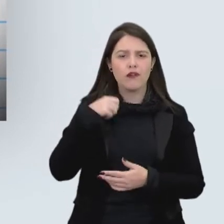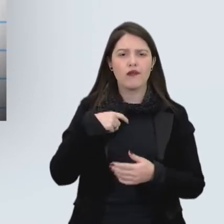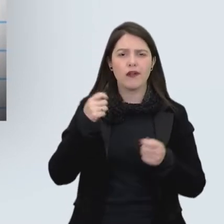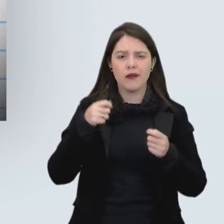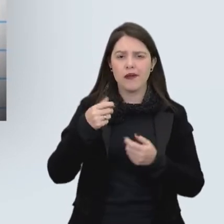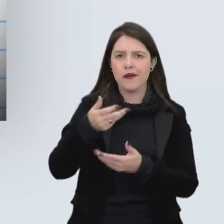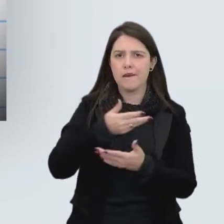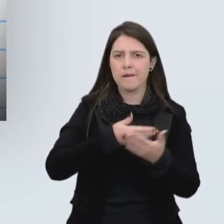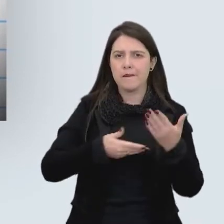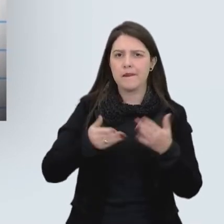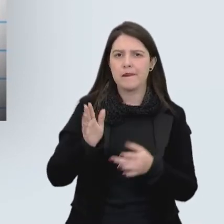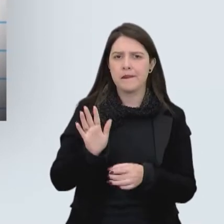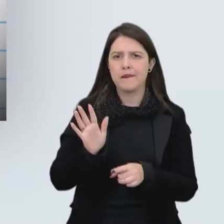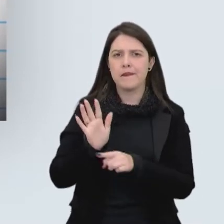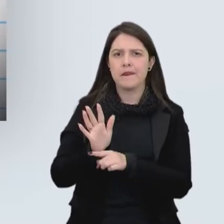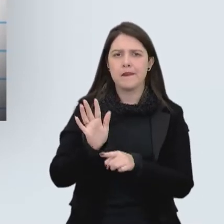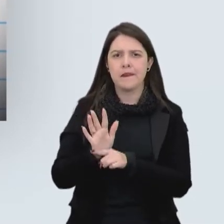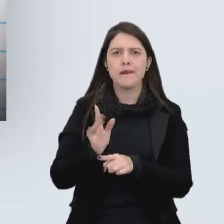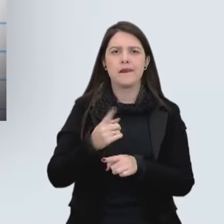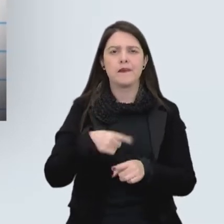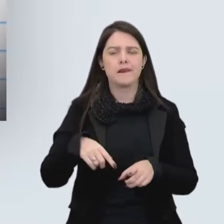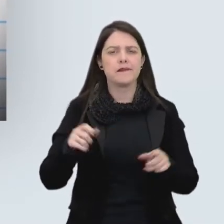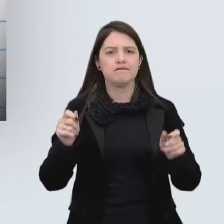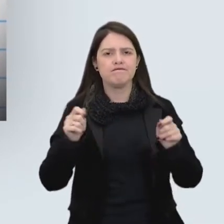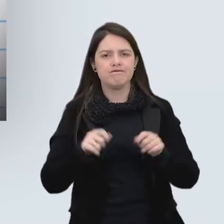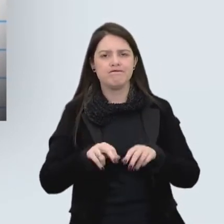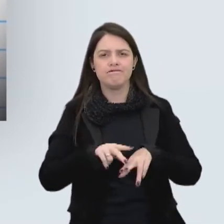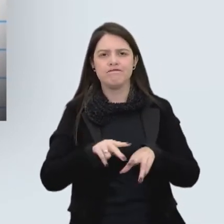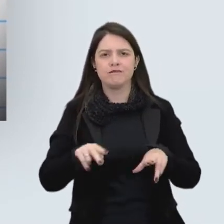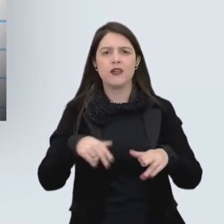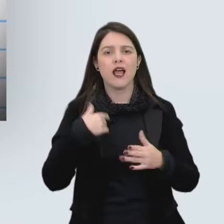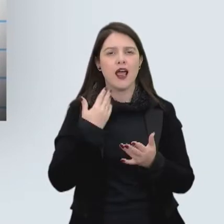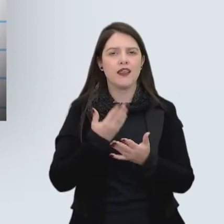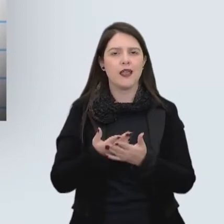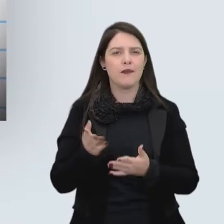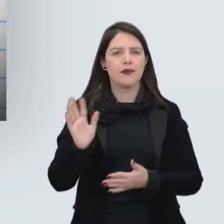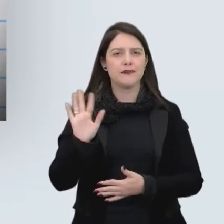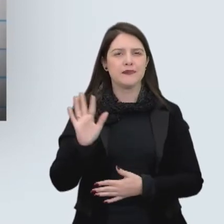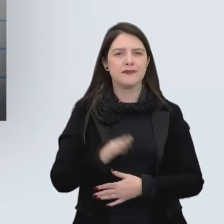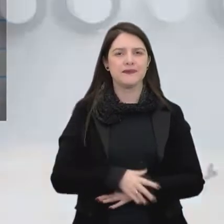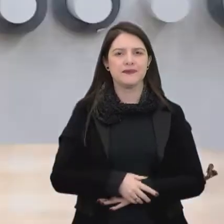compartilhar para nos ajudar a disseminar informação pelo país. Até a próxima!